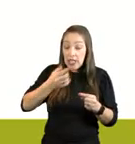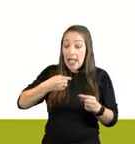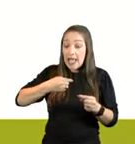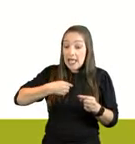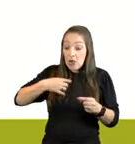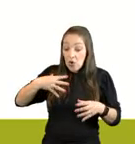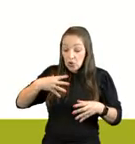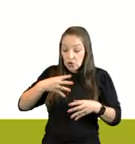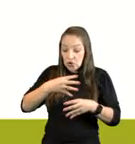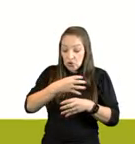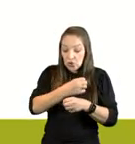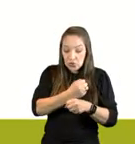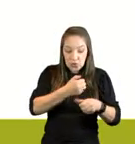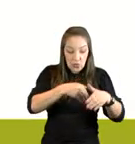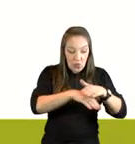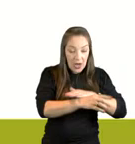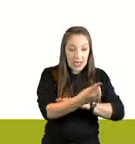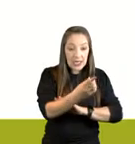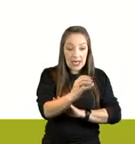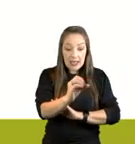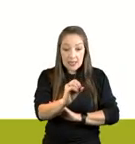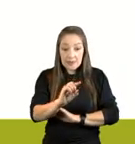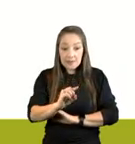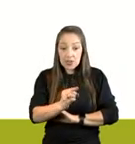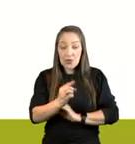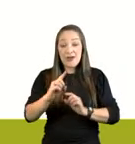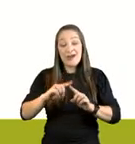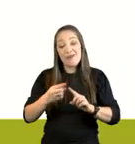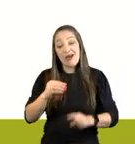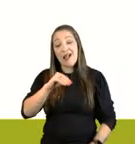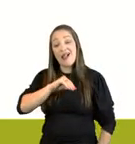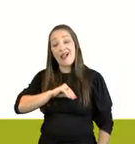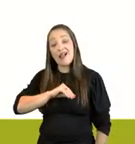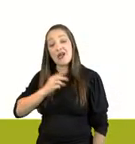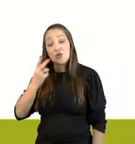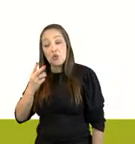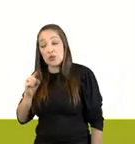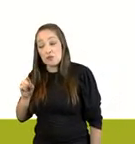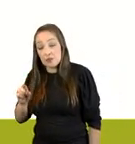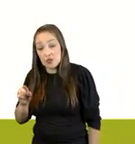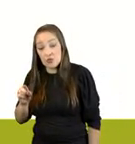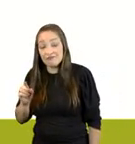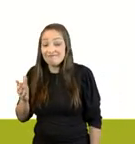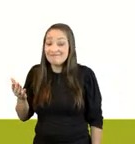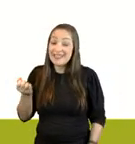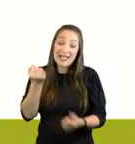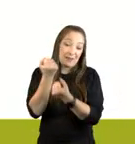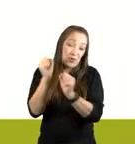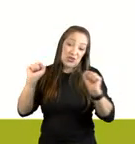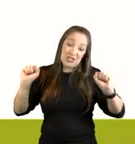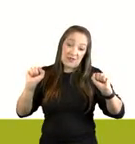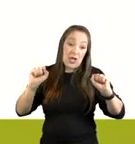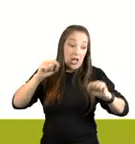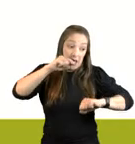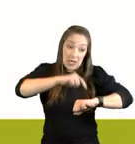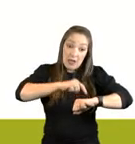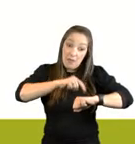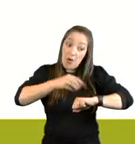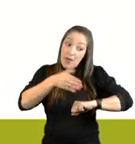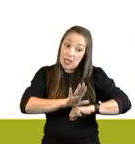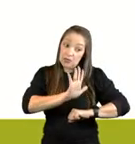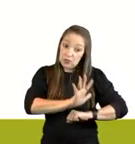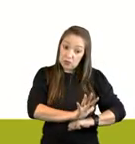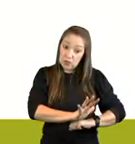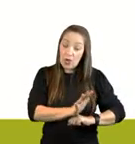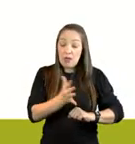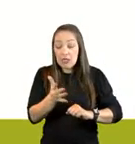10 mil e eu ganho 2 mil, ela se torna impossível naquele momento. Ou eu vou ter que